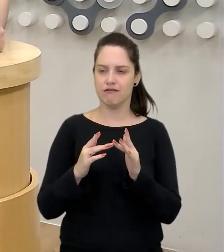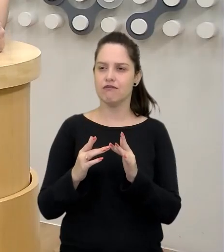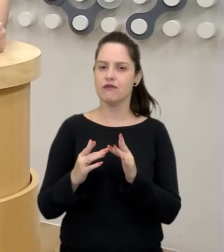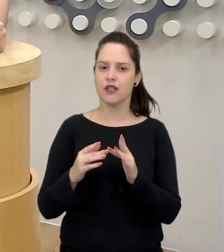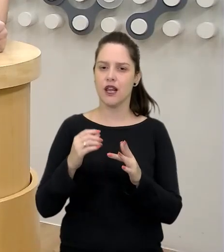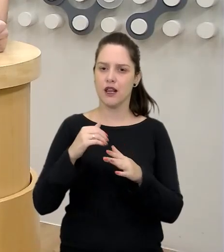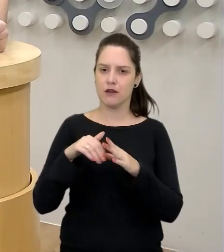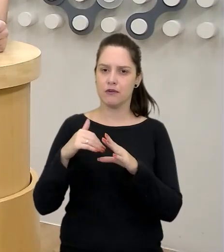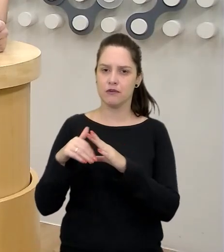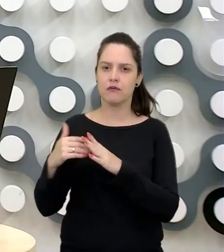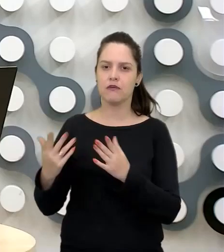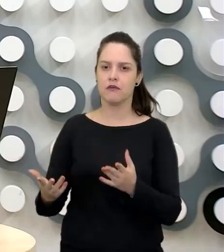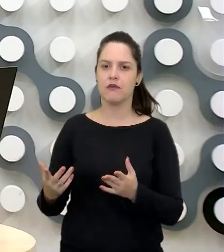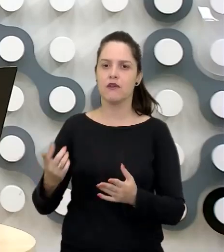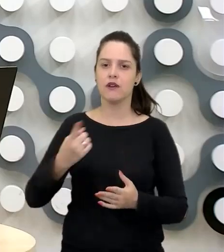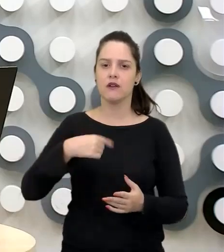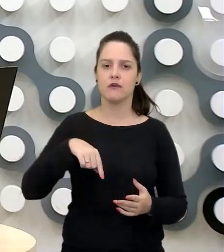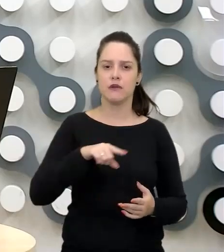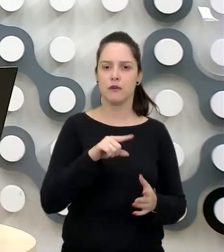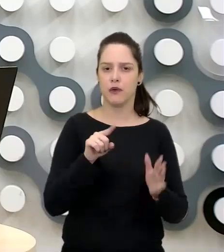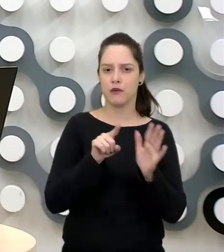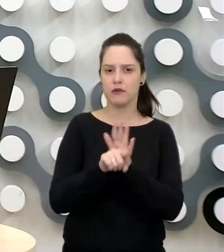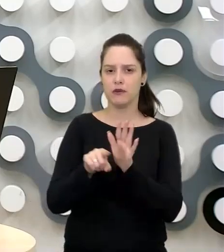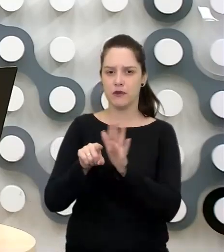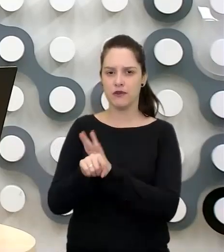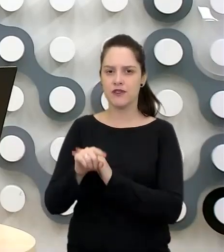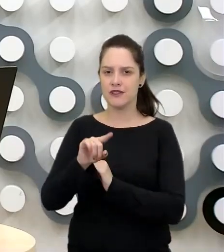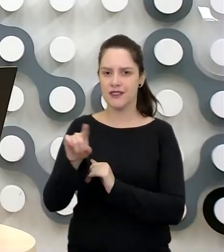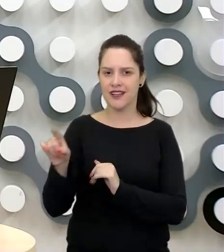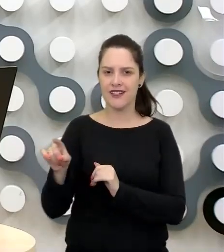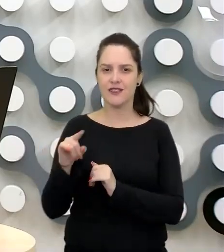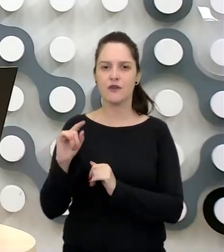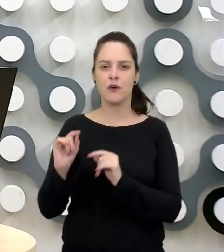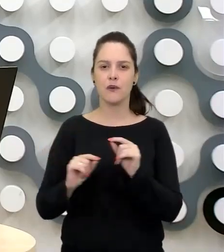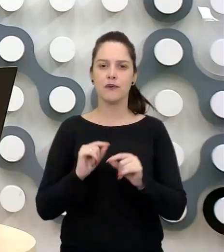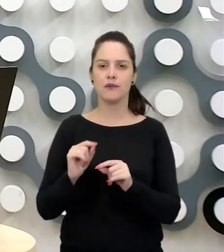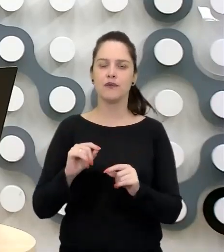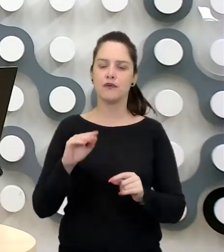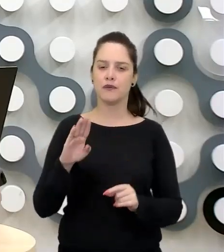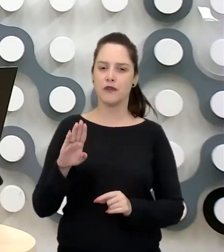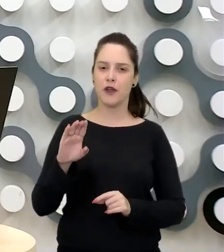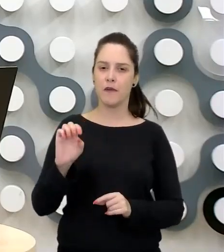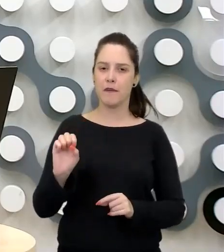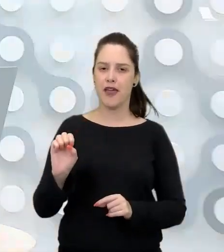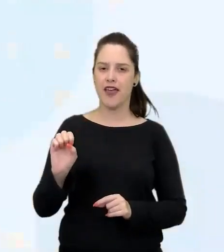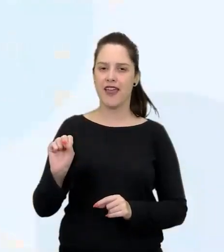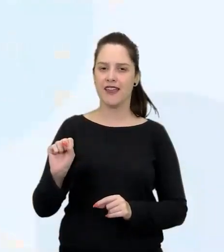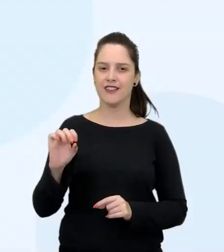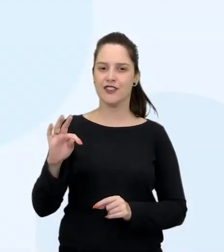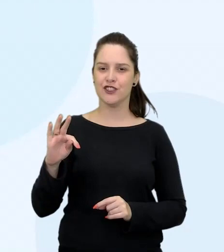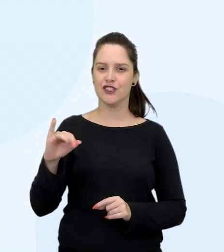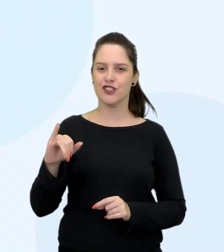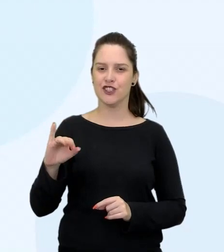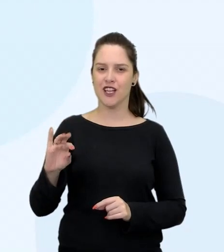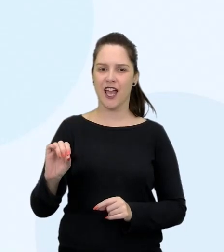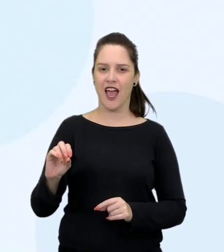né? Eu já perguntei para a Mafê, né, essa pergunta que está aí, ó, qual que é a relação dos bestiários com a filosofia natural, a Mafê já respondeu para a gente,